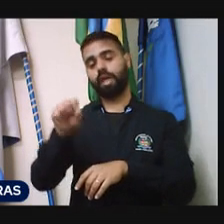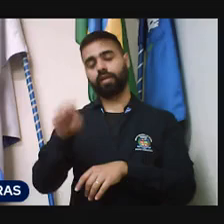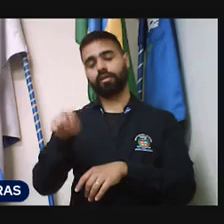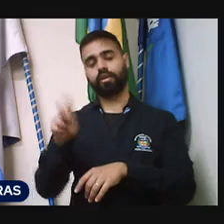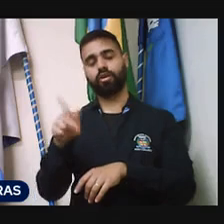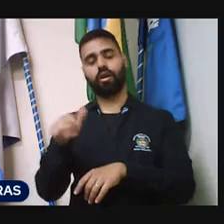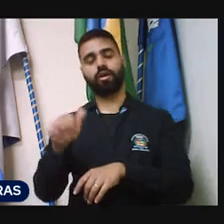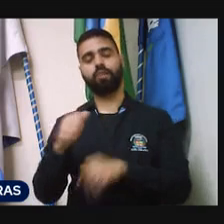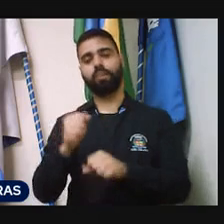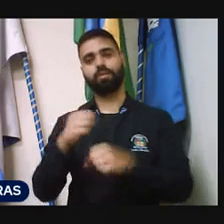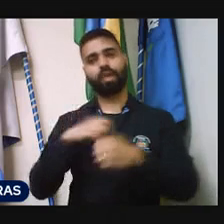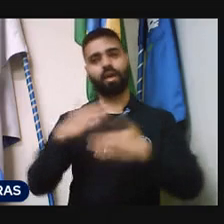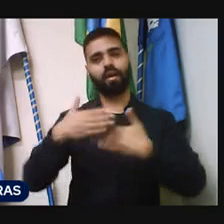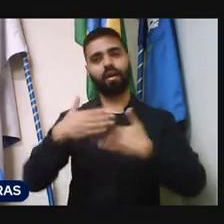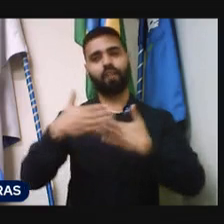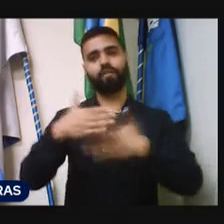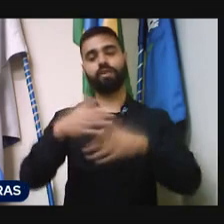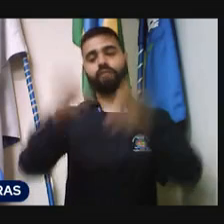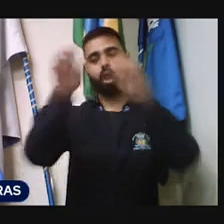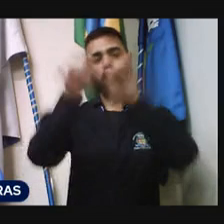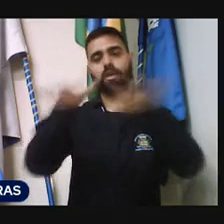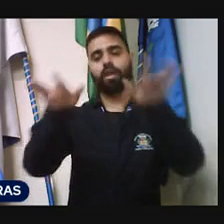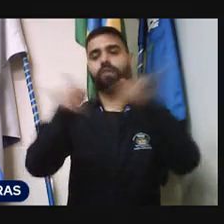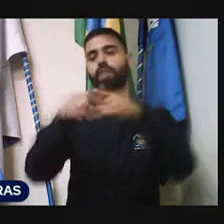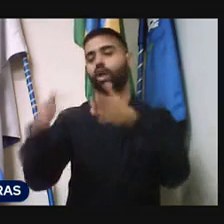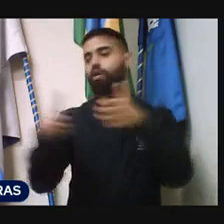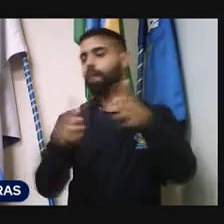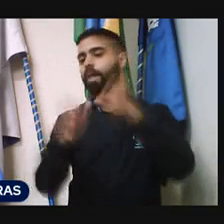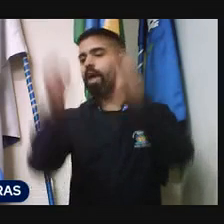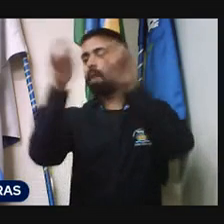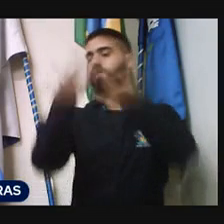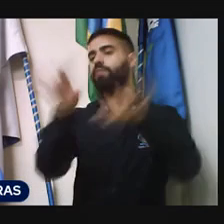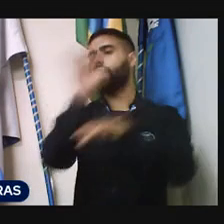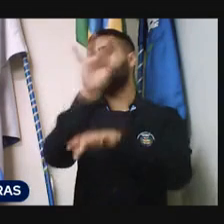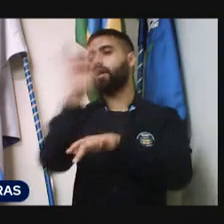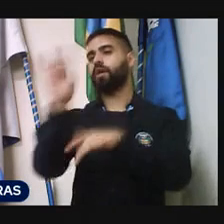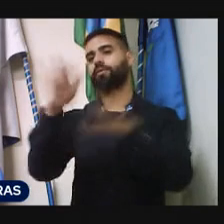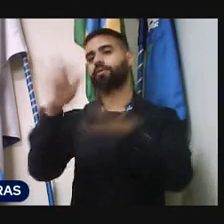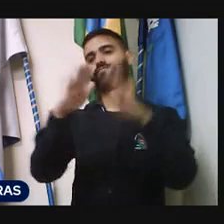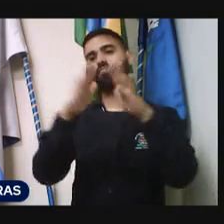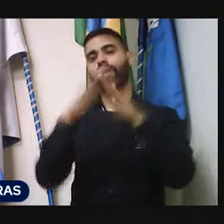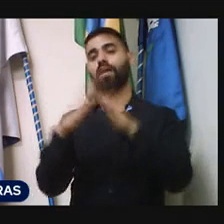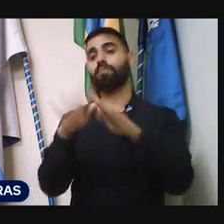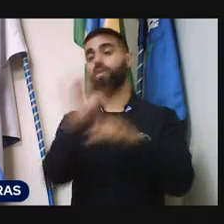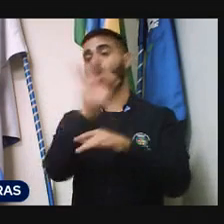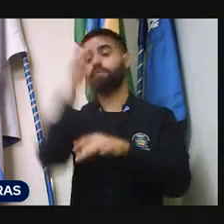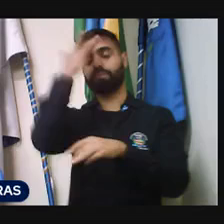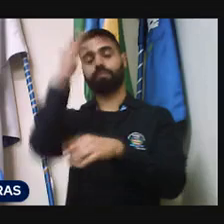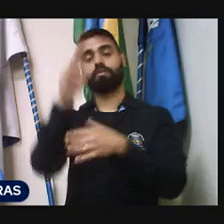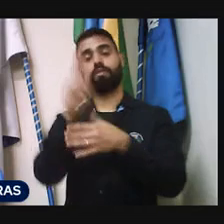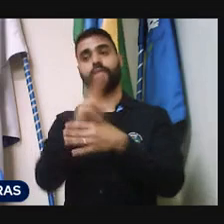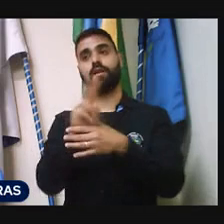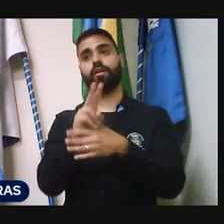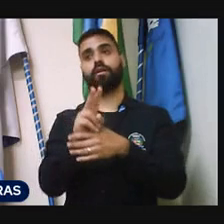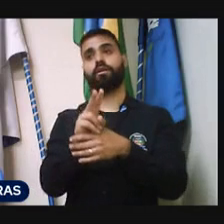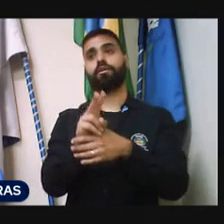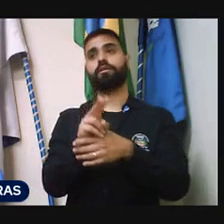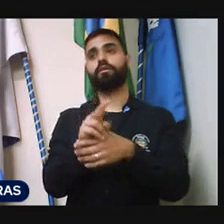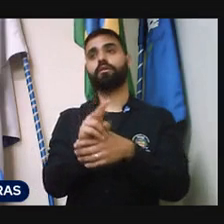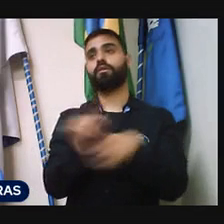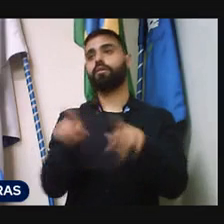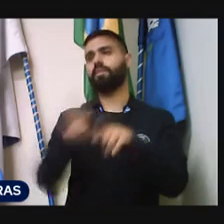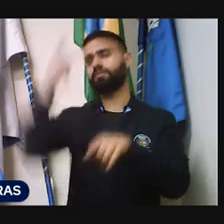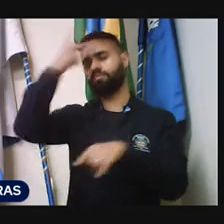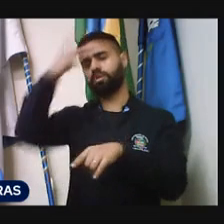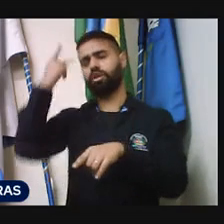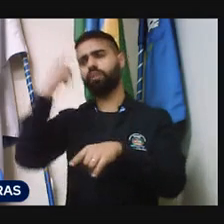esteja aí a frente iluminando os nossos caminhos abençoando cada lado dedicada à valenciana do nosso gestores